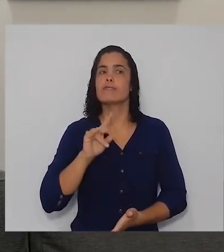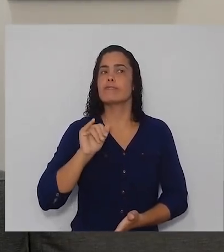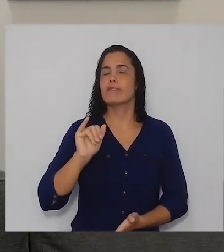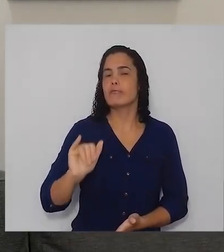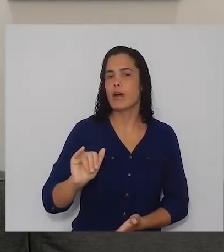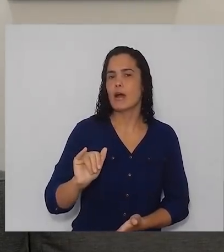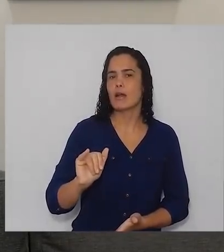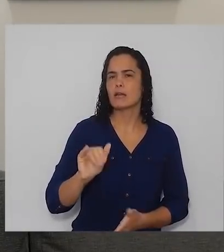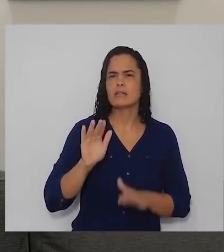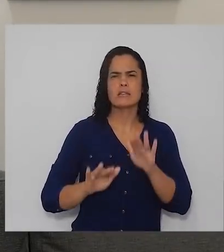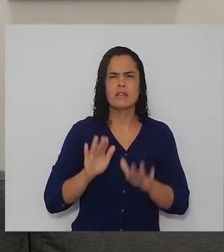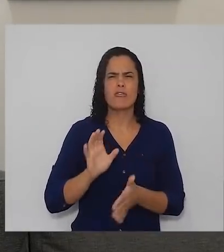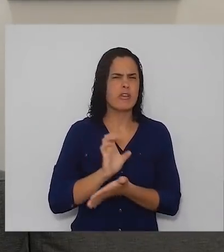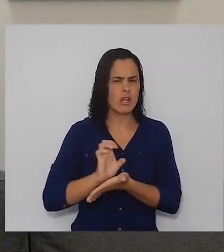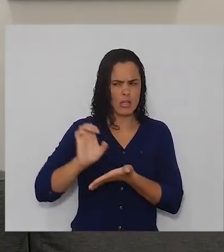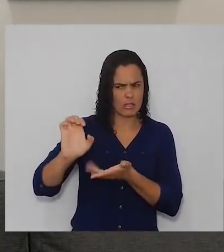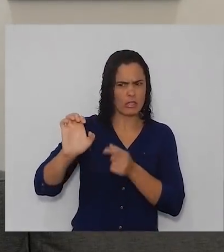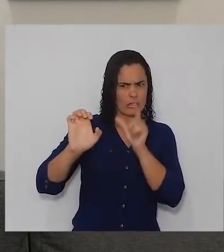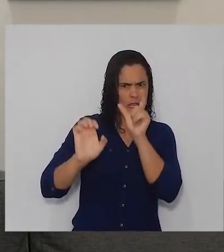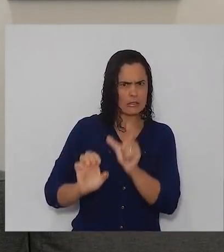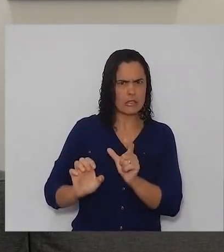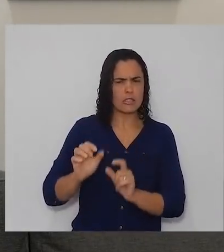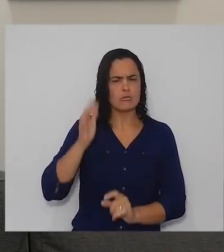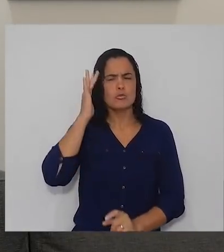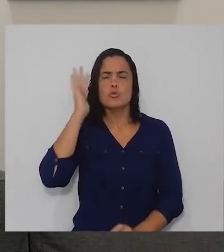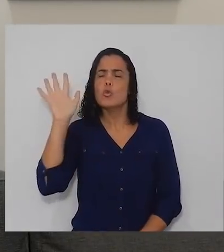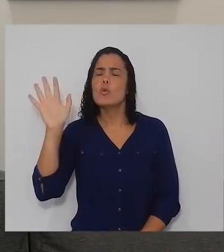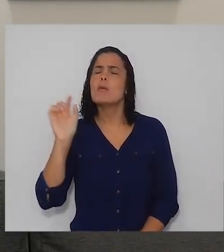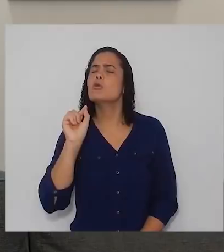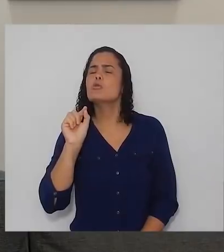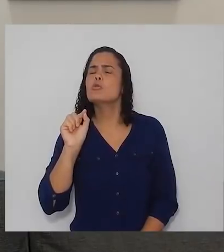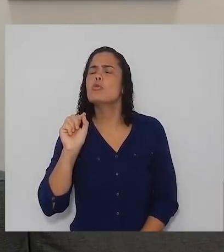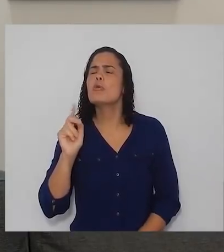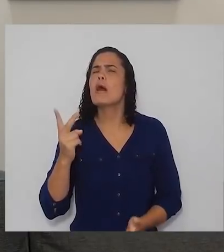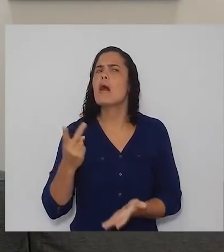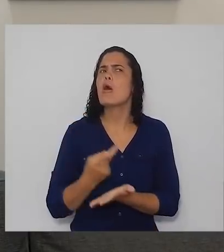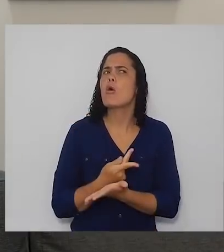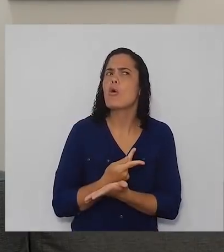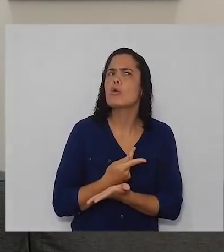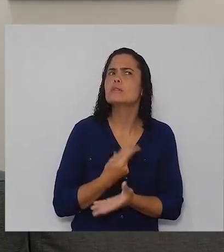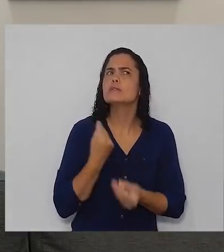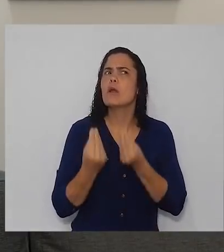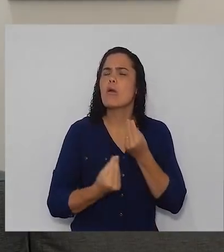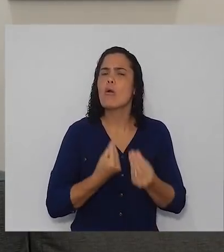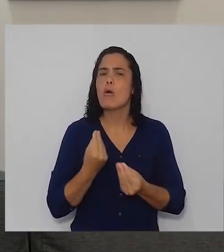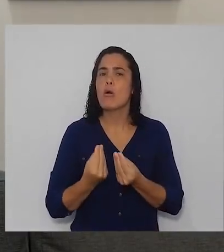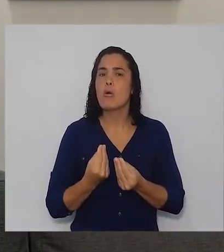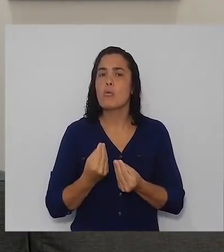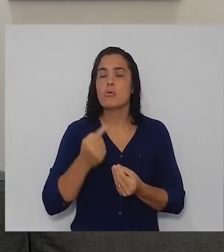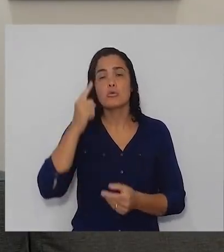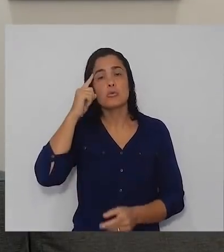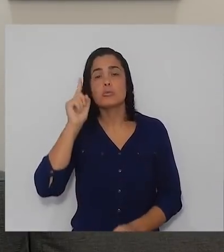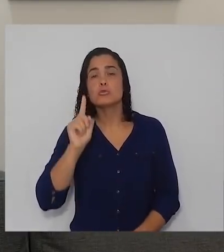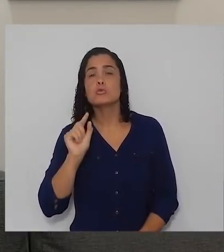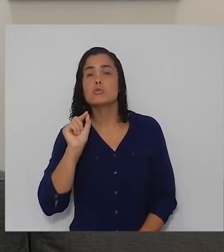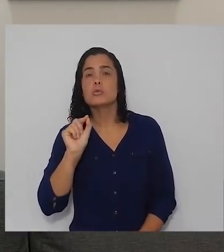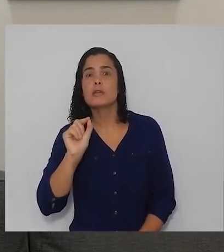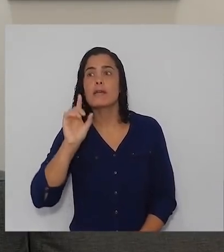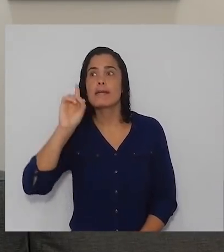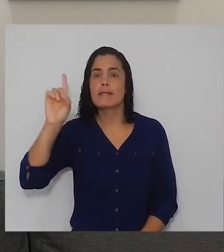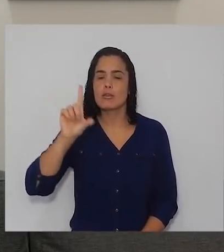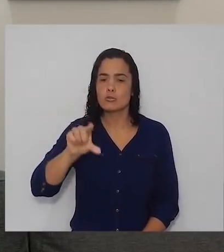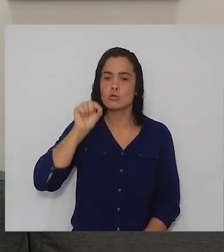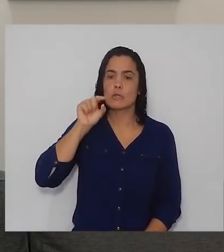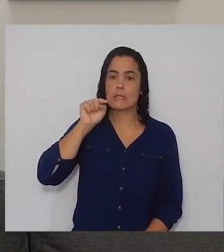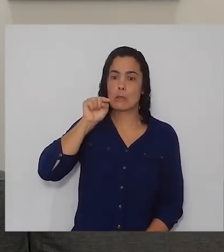não alcançou que ele mesmo viesse a ser colocado por Deus no epicentro daquela